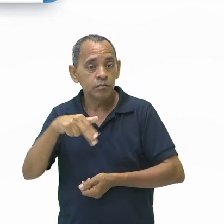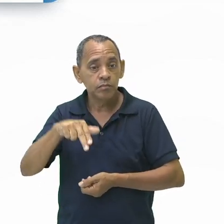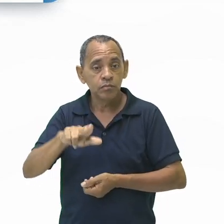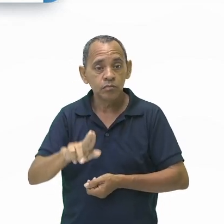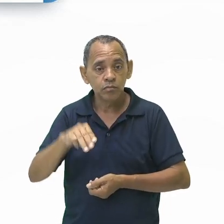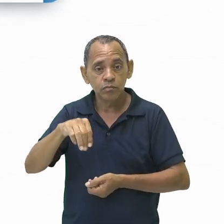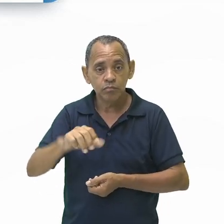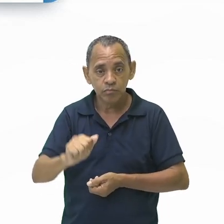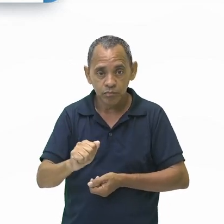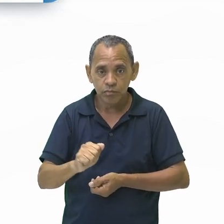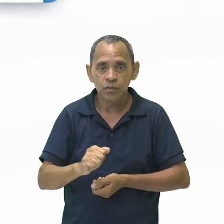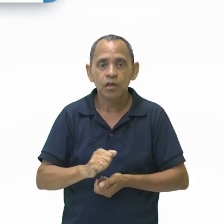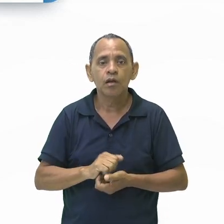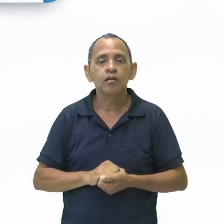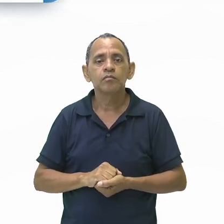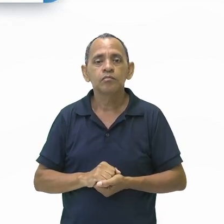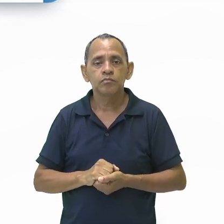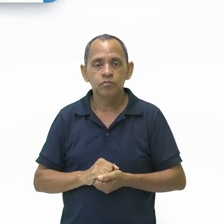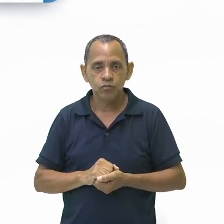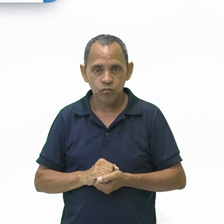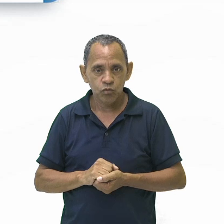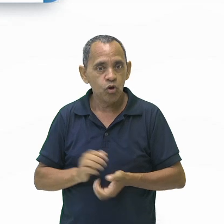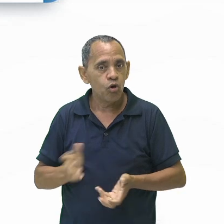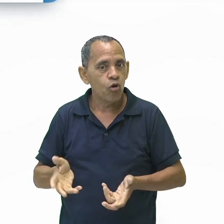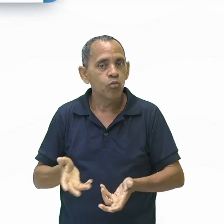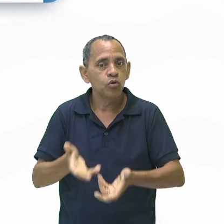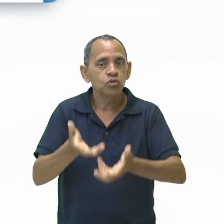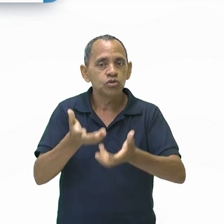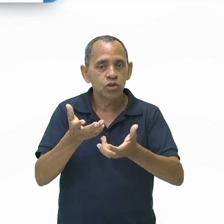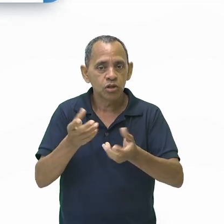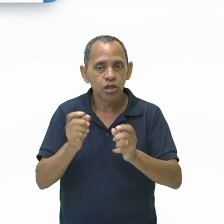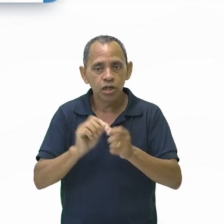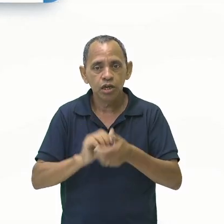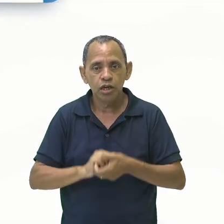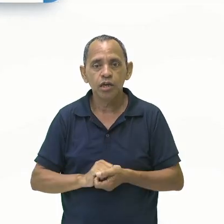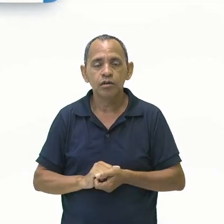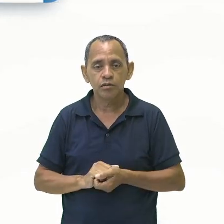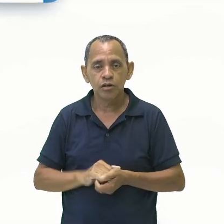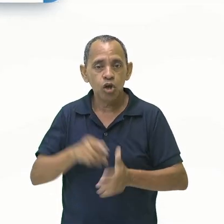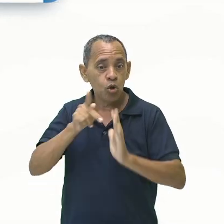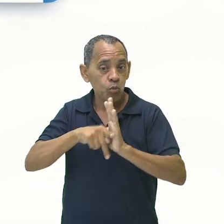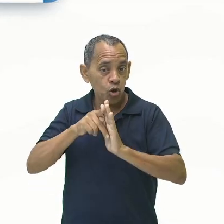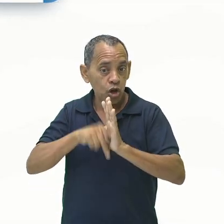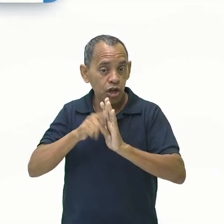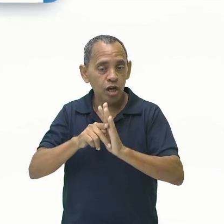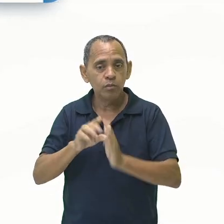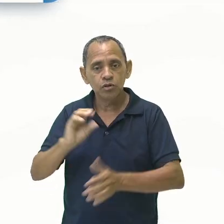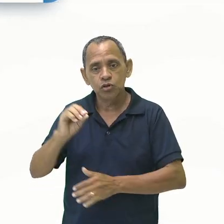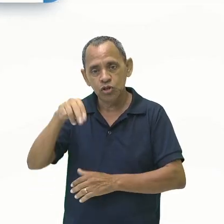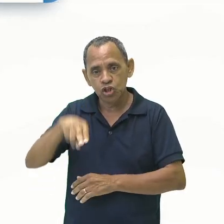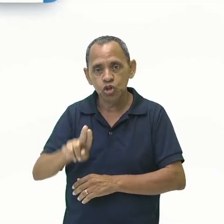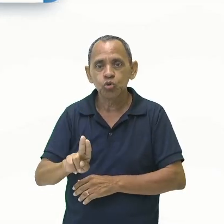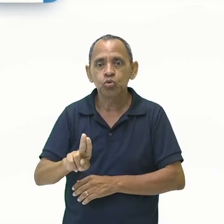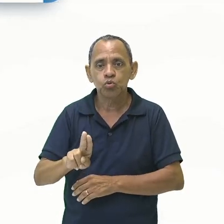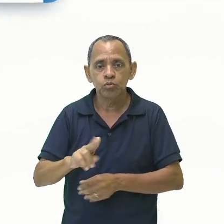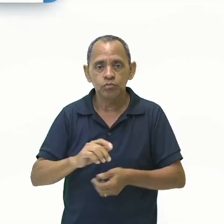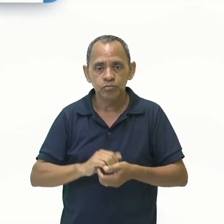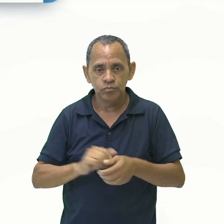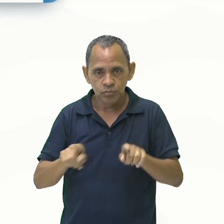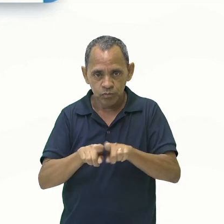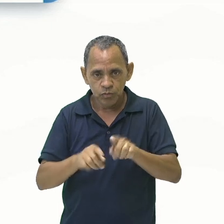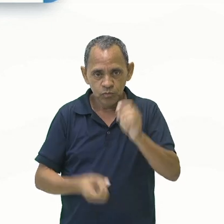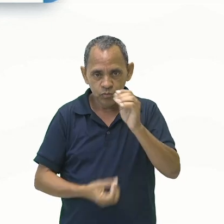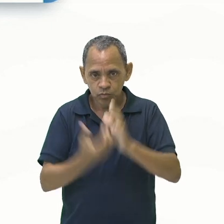PNUMA, ele foi ali, é o Programa, das Nações Unidas para o Meio Ambiente, esse é o significado da sigla, tá? Ele